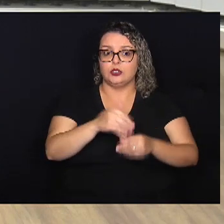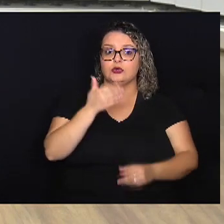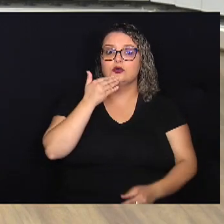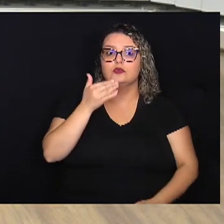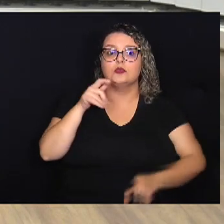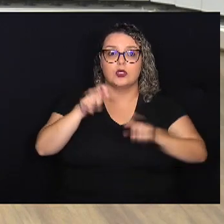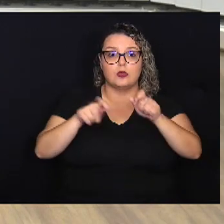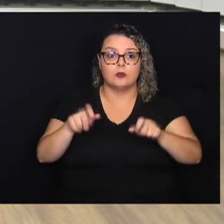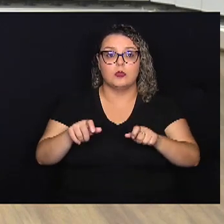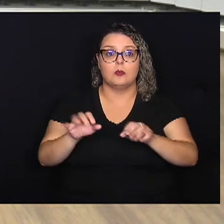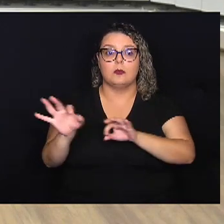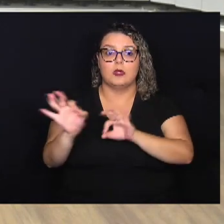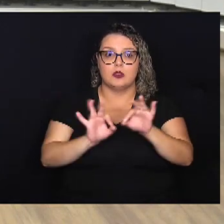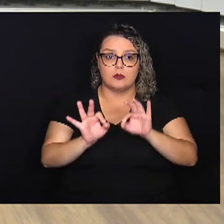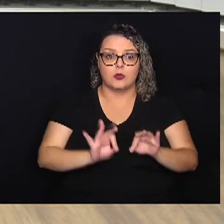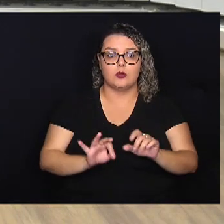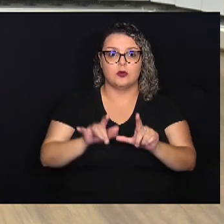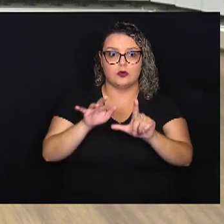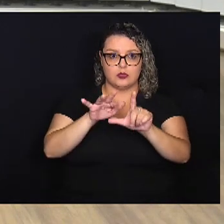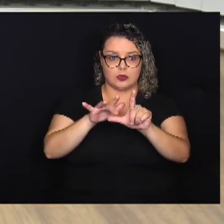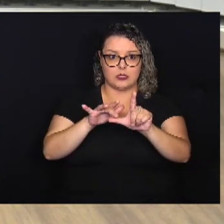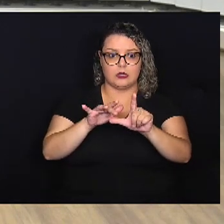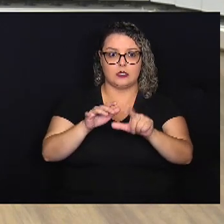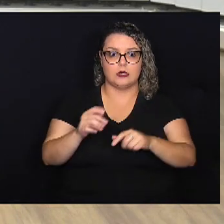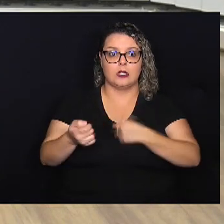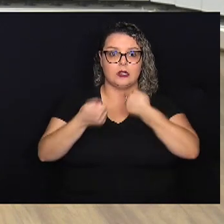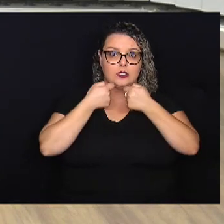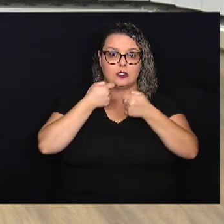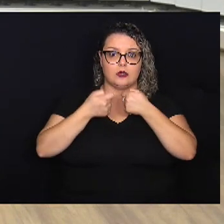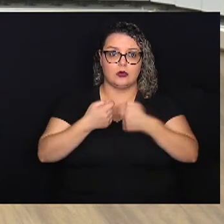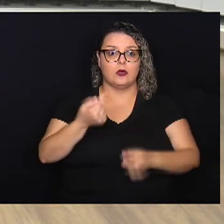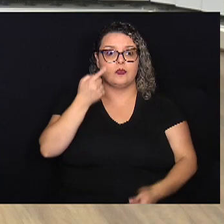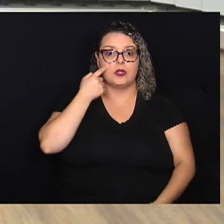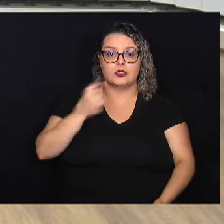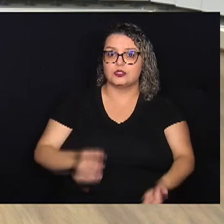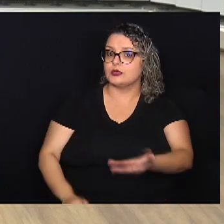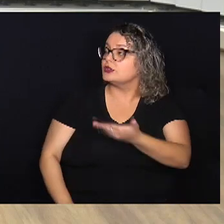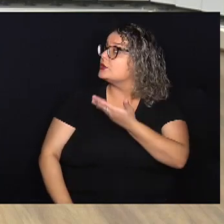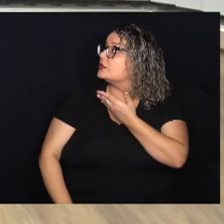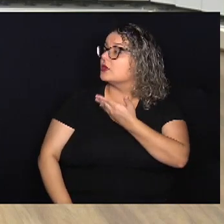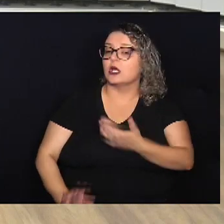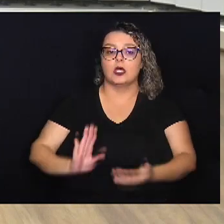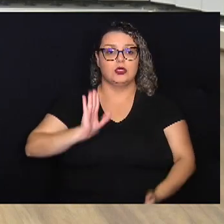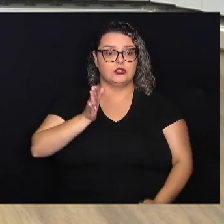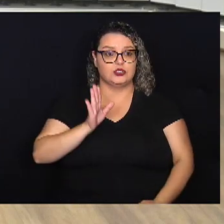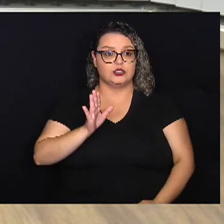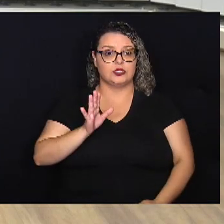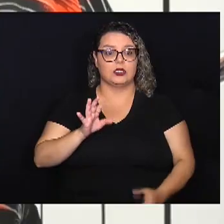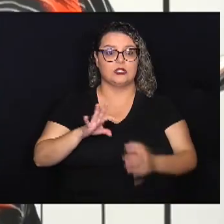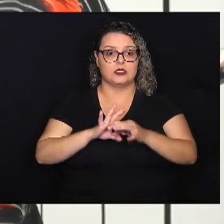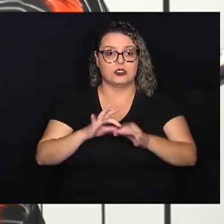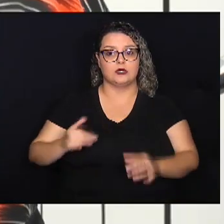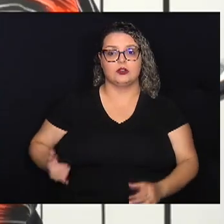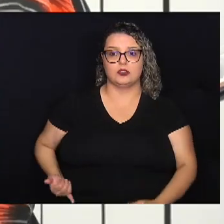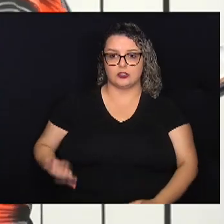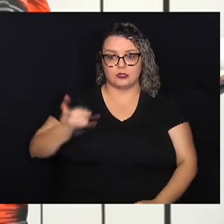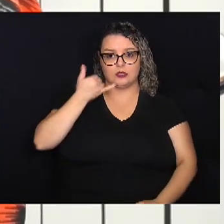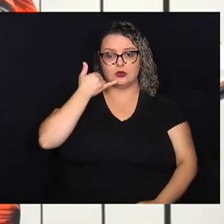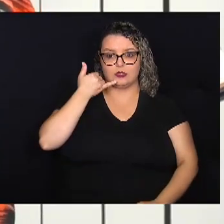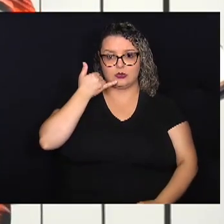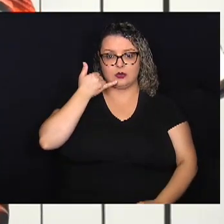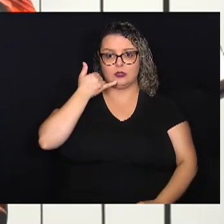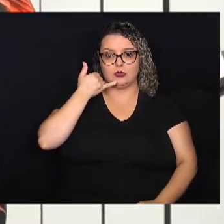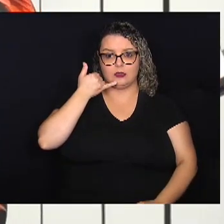pessoal separar aquele QR Code que apareceu na reportagem. Olha, aparece aqui. Eu já deixei o meu celular aqui, vamos